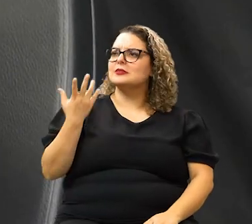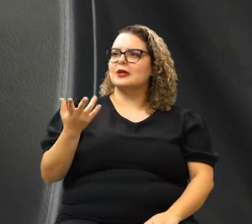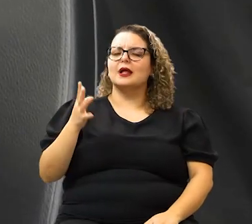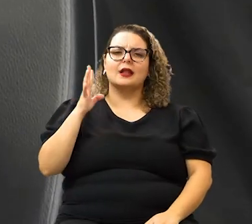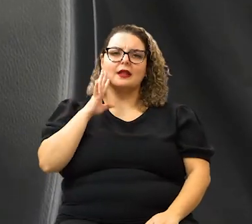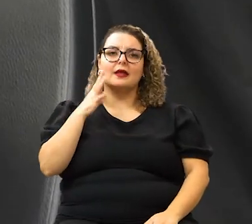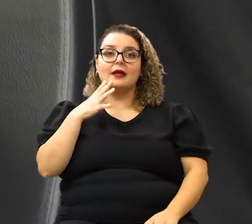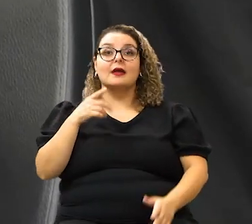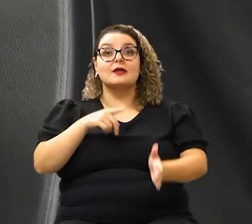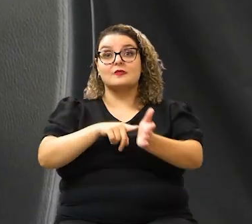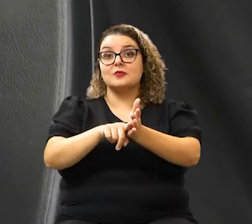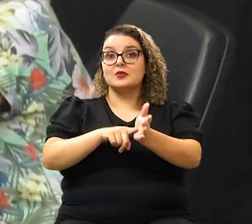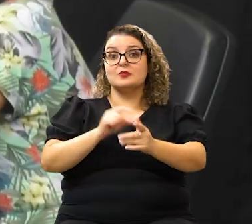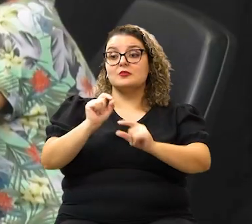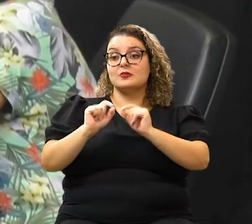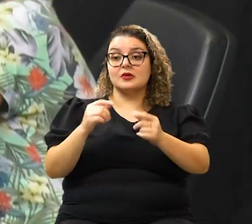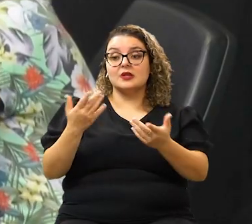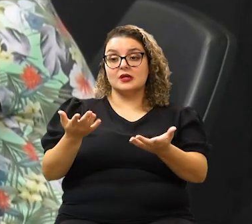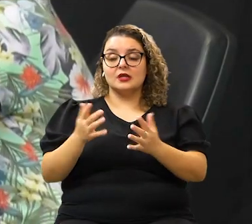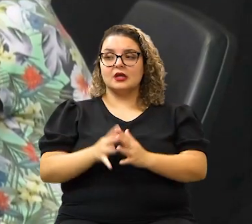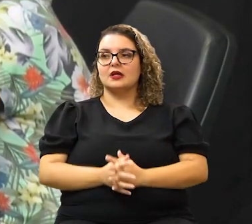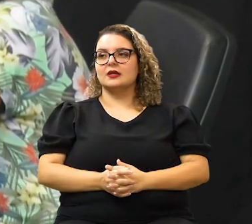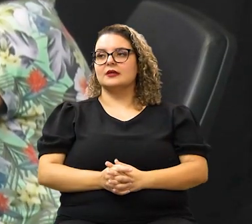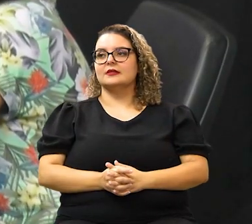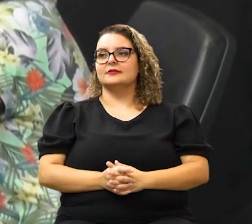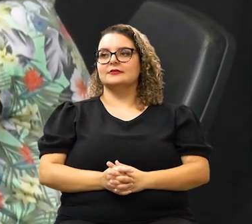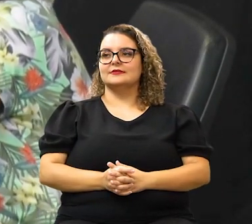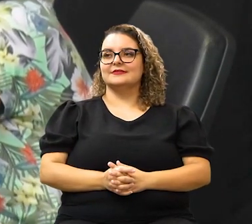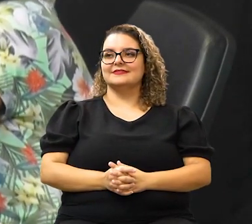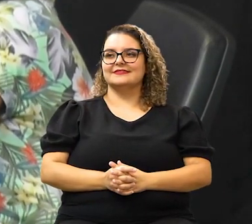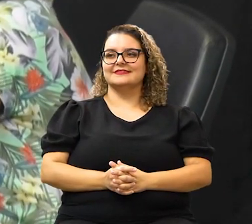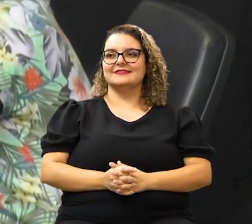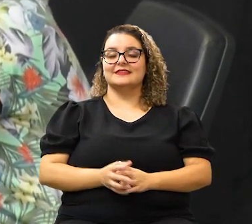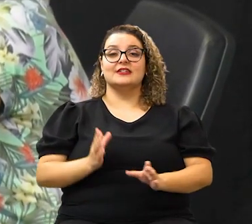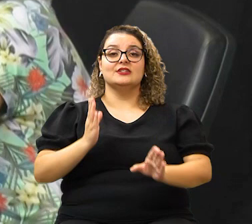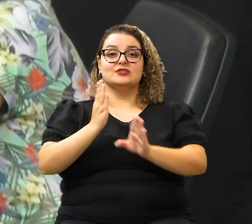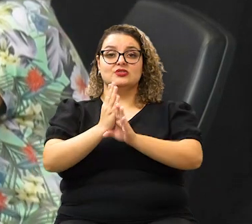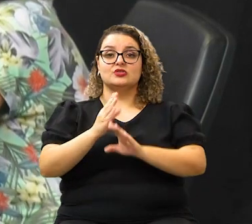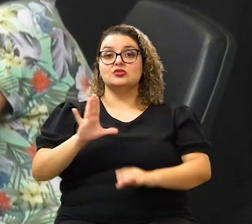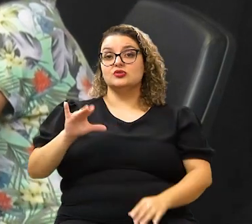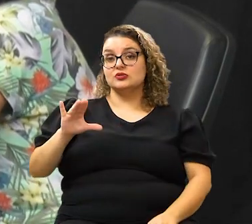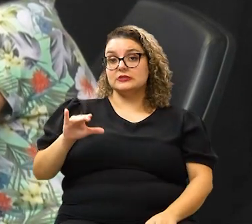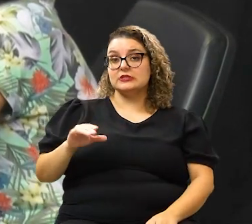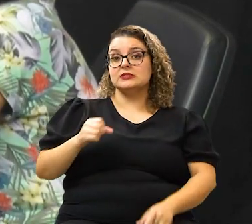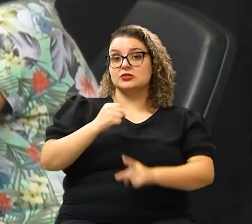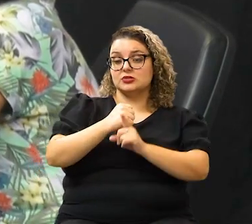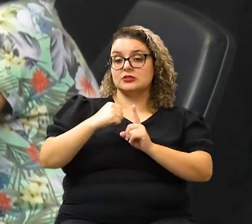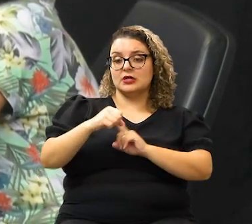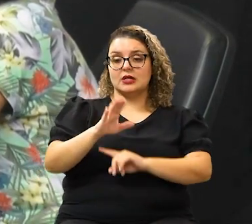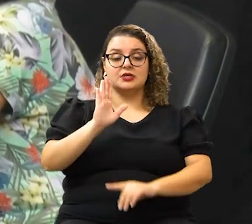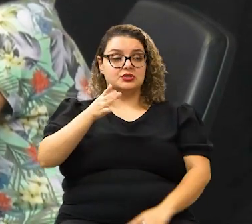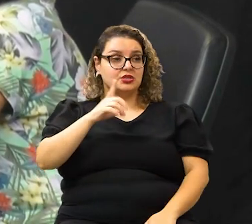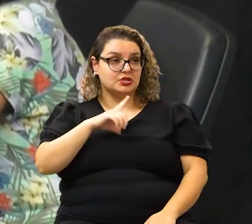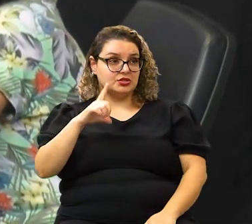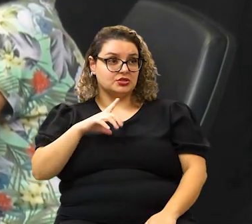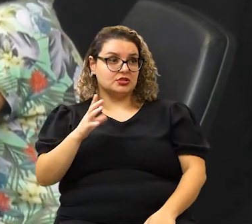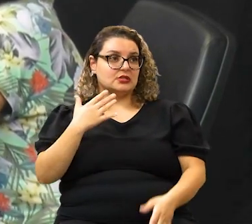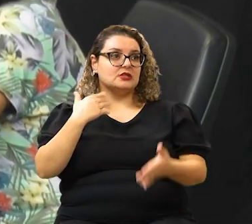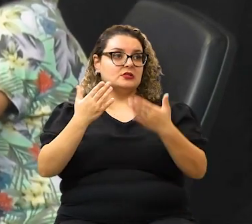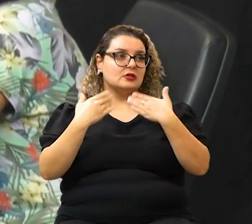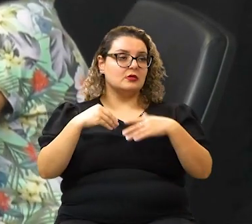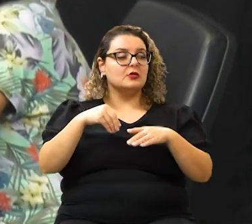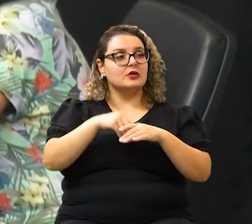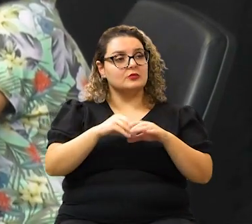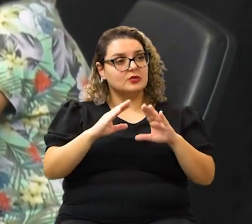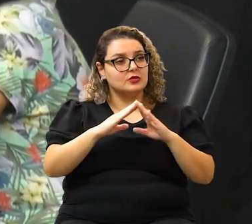eu fui pesquisar o que era e descobri o curso de Ciências Sociais. E já tinha essa coisa de conversar em casa